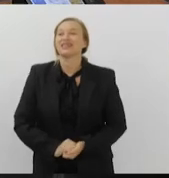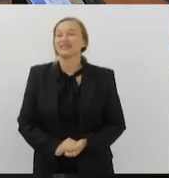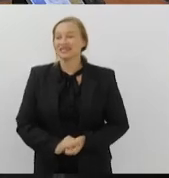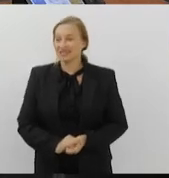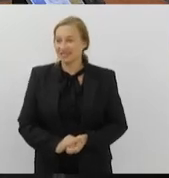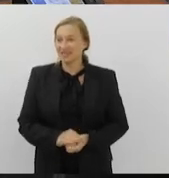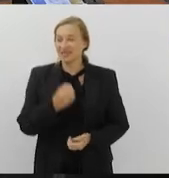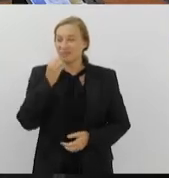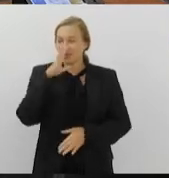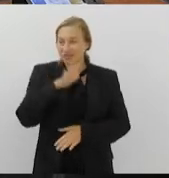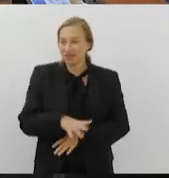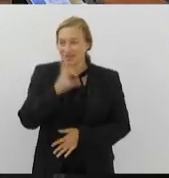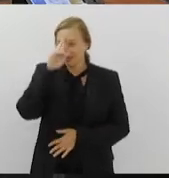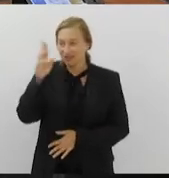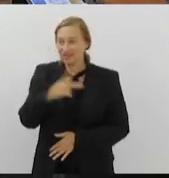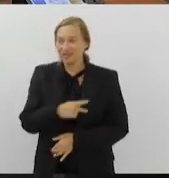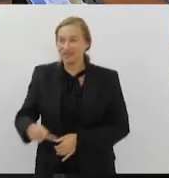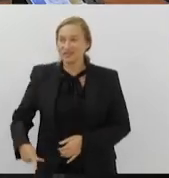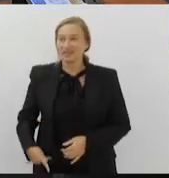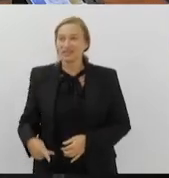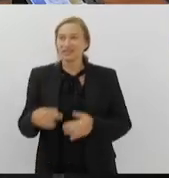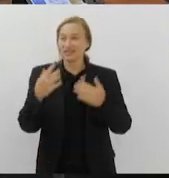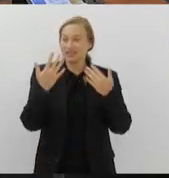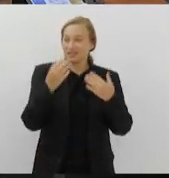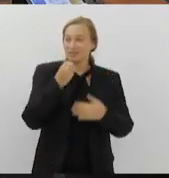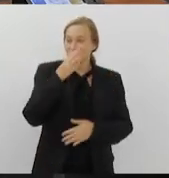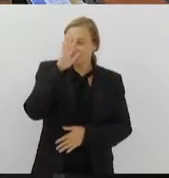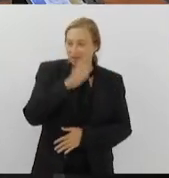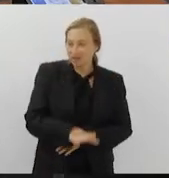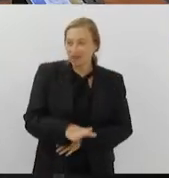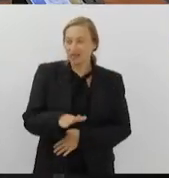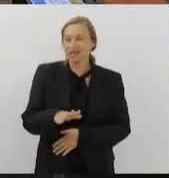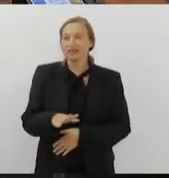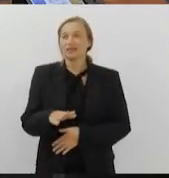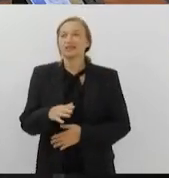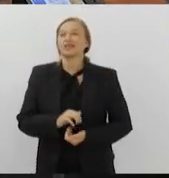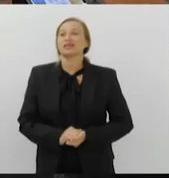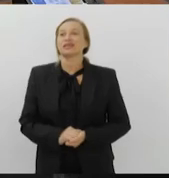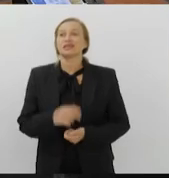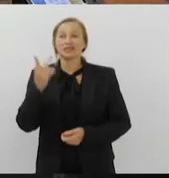Boa tarde, senhora presidente, boa tarde a todos os parlamentares. Quero